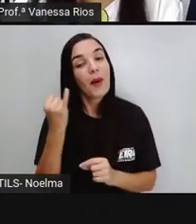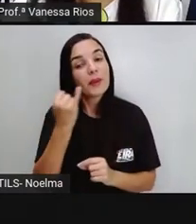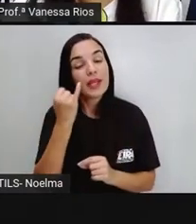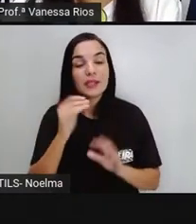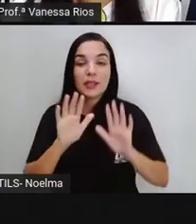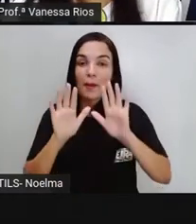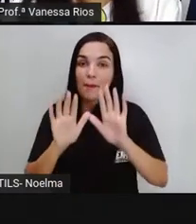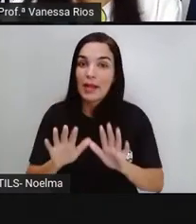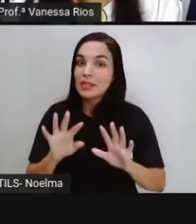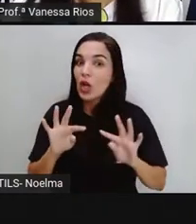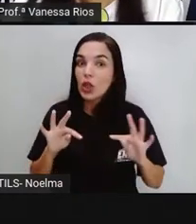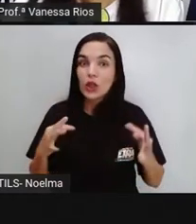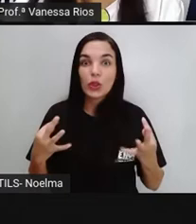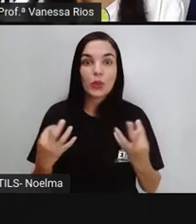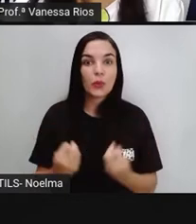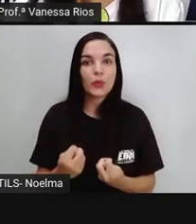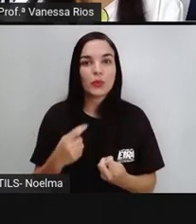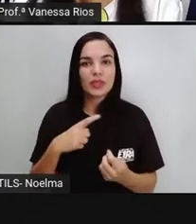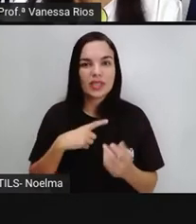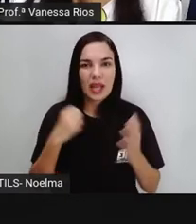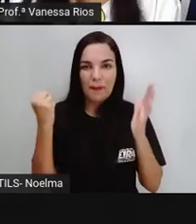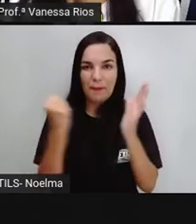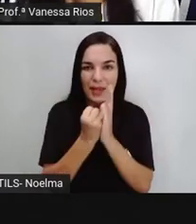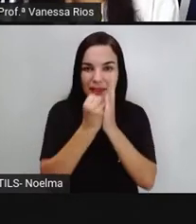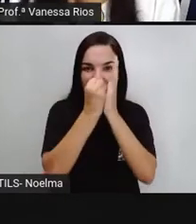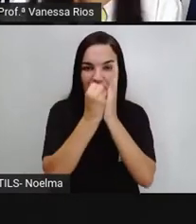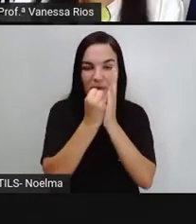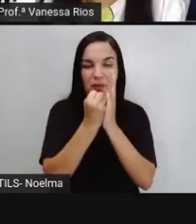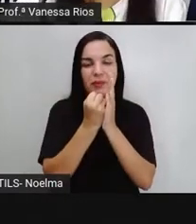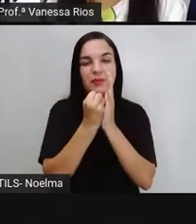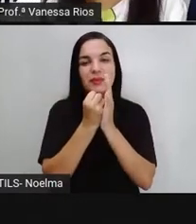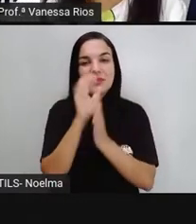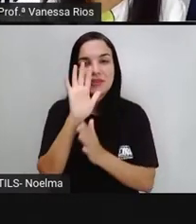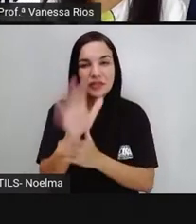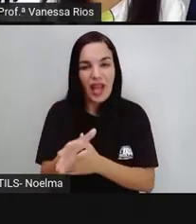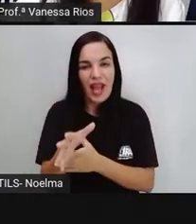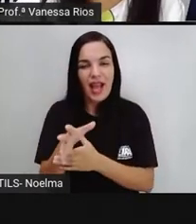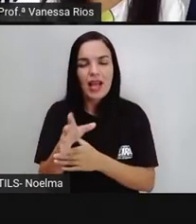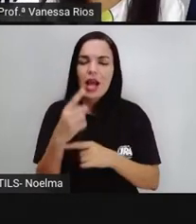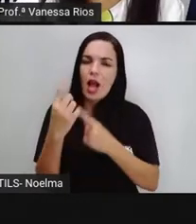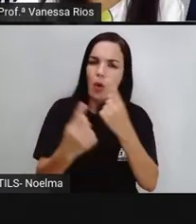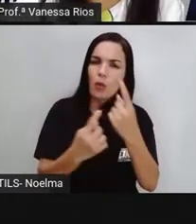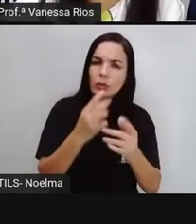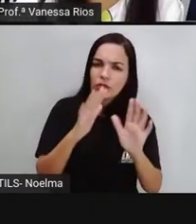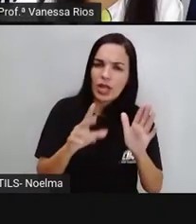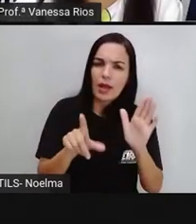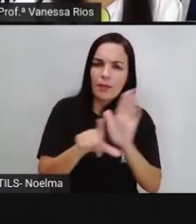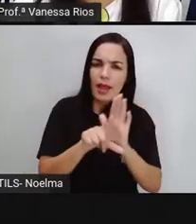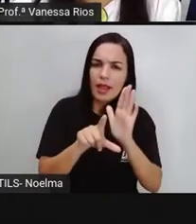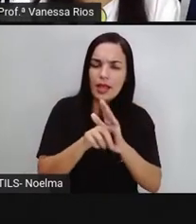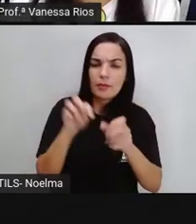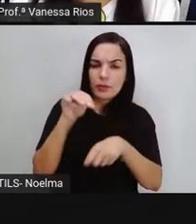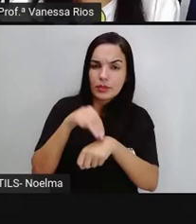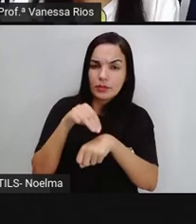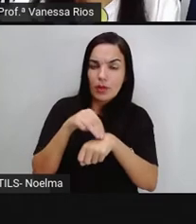que aqueles, né, não tinham ali, estavam misturados. Alguns eram realmente reconhecidos como patrimônios, outros não. O que a